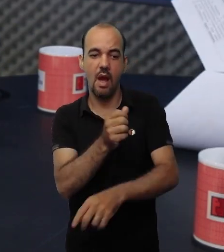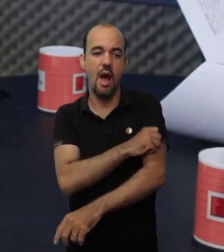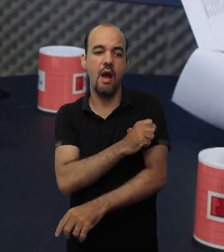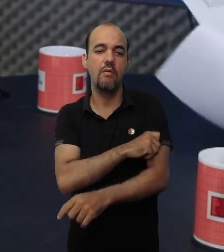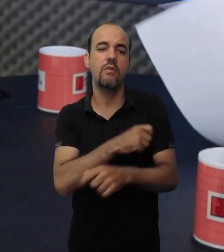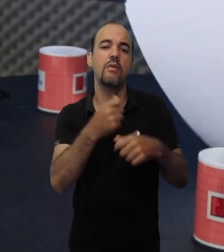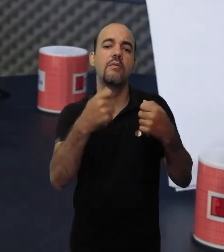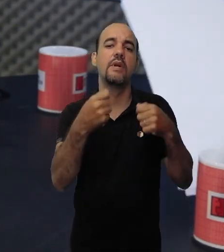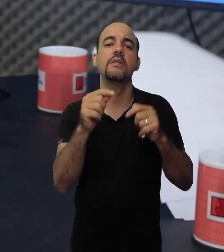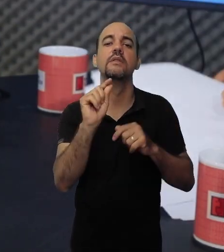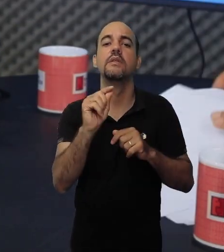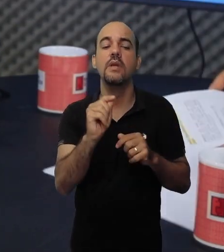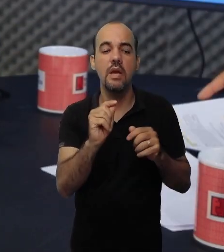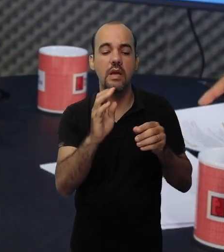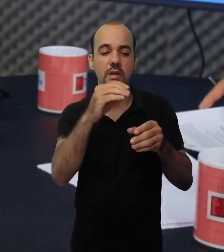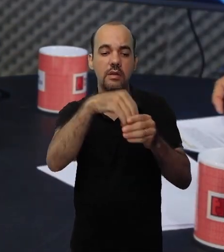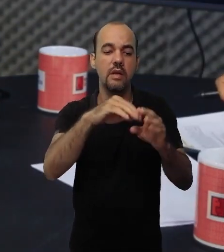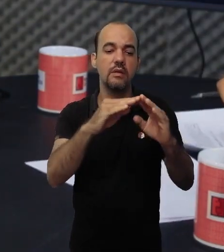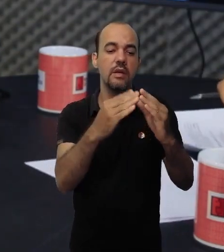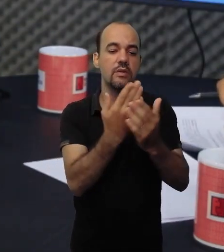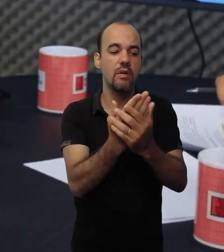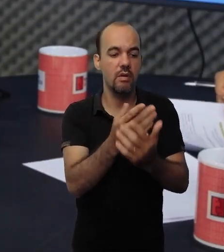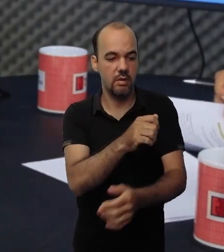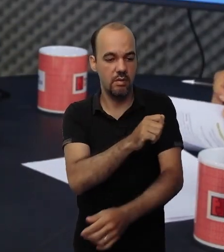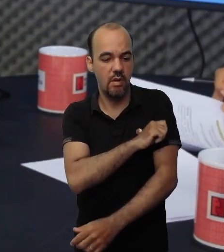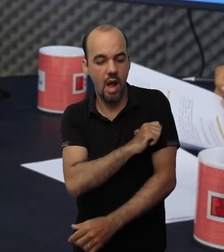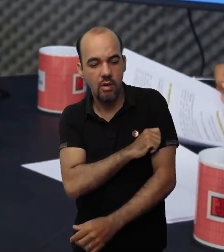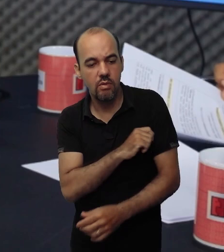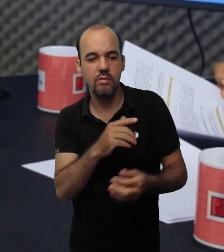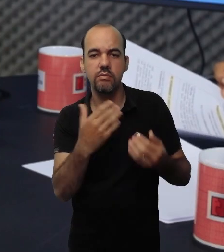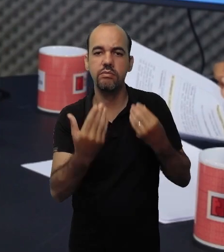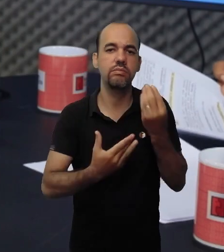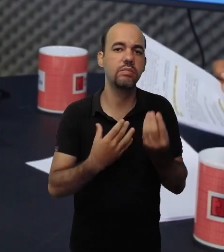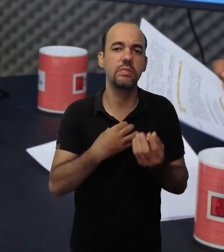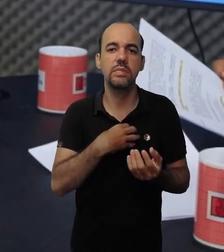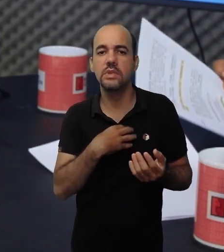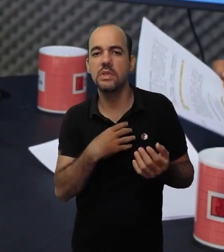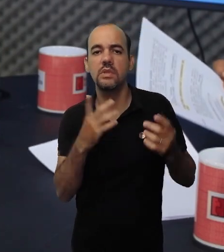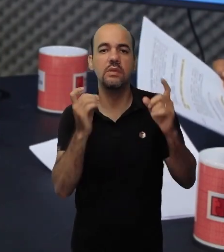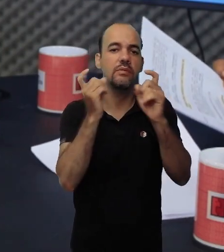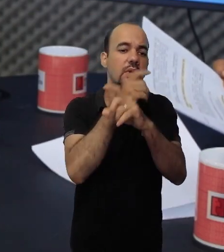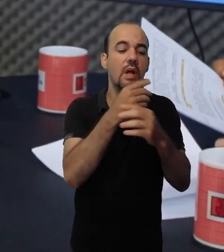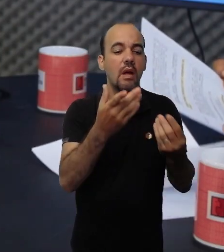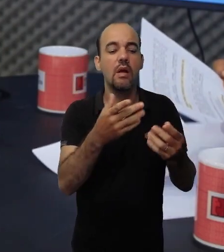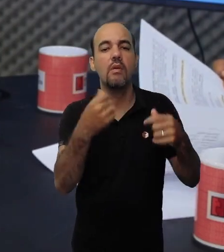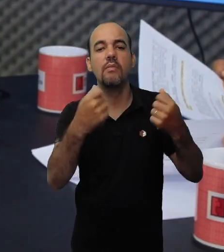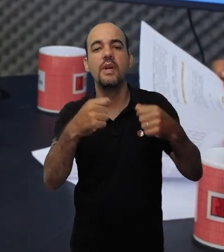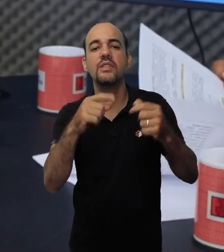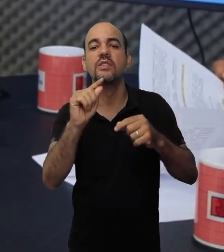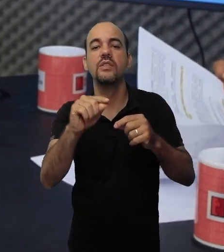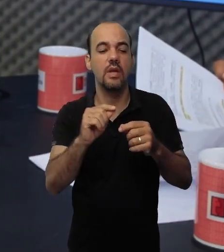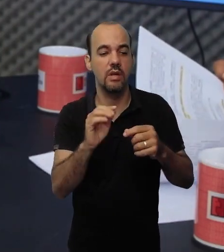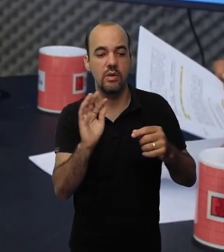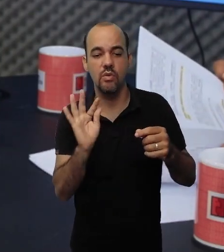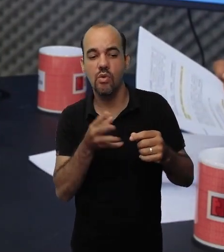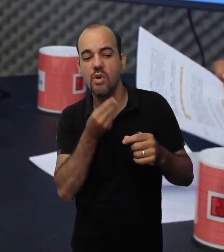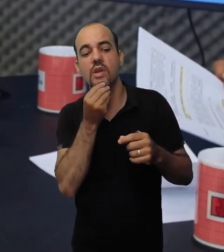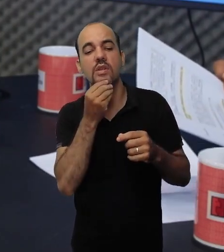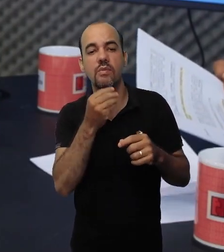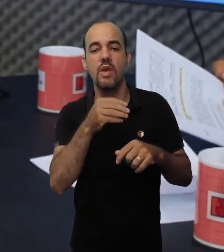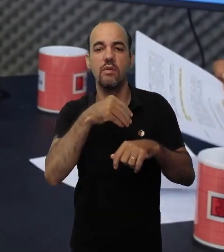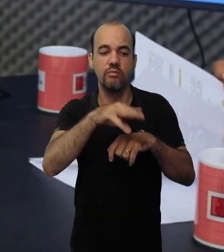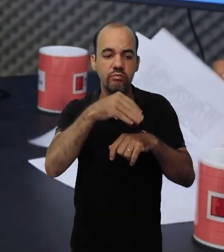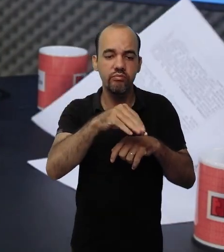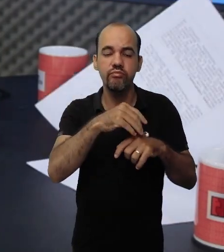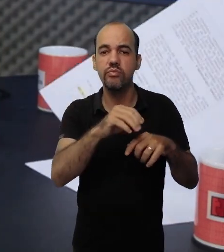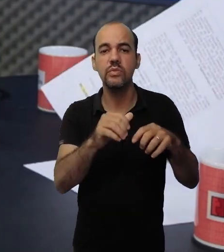que passa dentro da escola, né? A necessidade dele produzir, né, o conhecimento, dele ser um